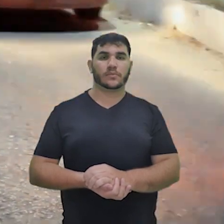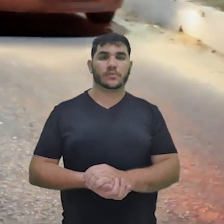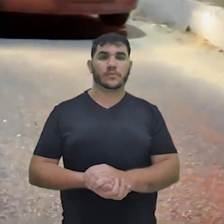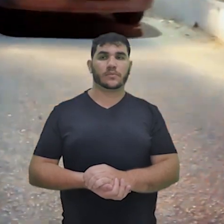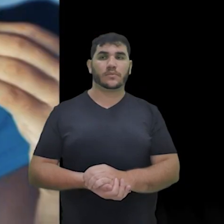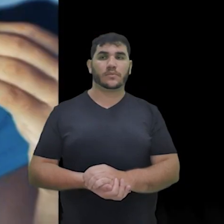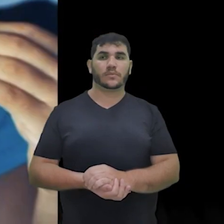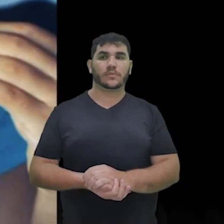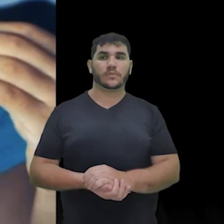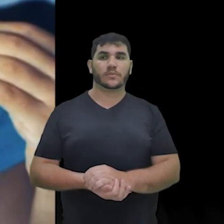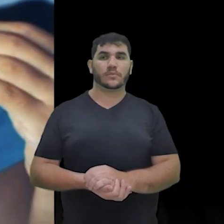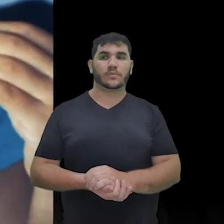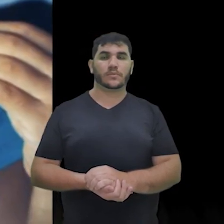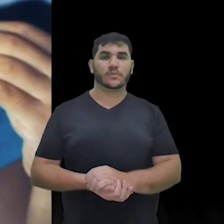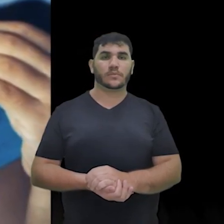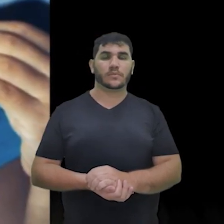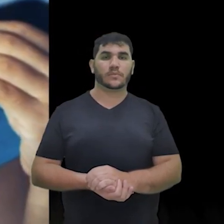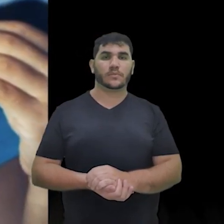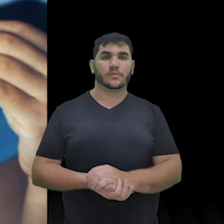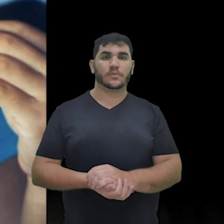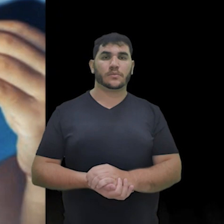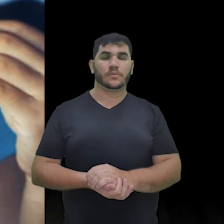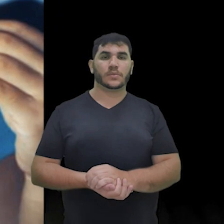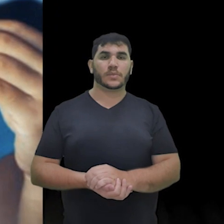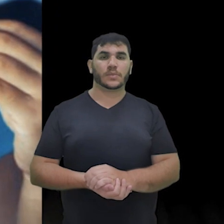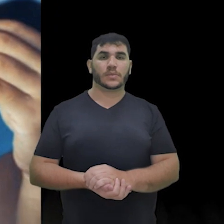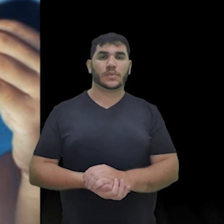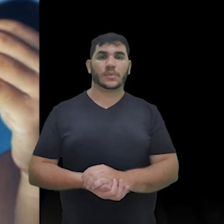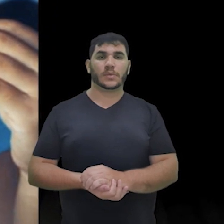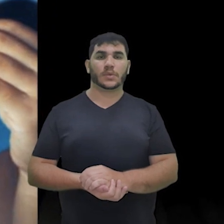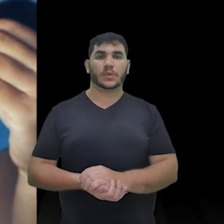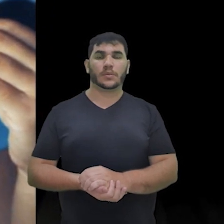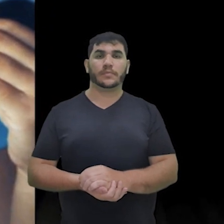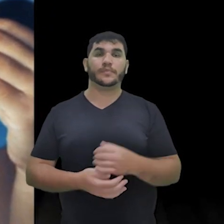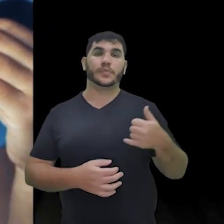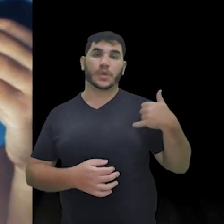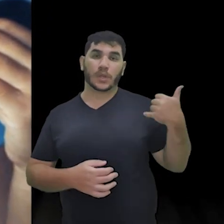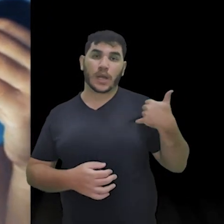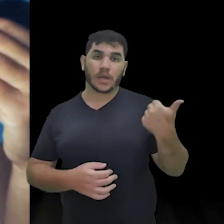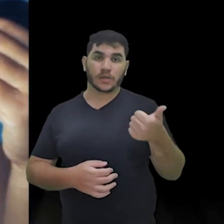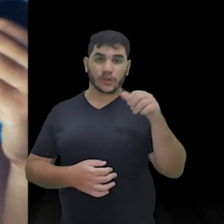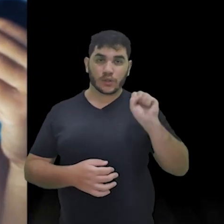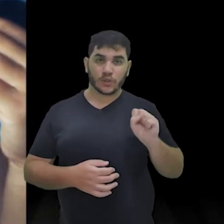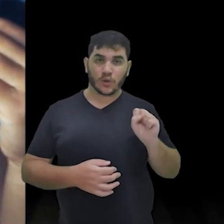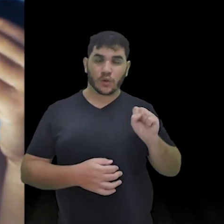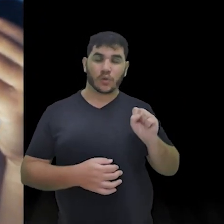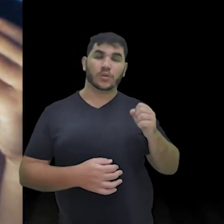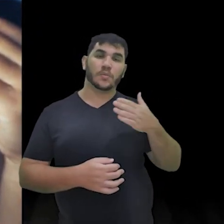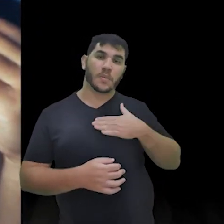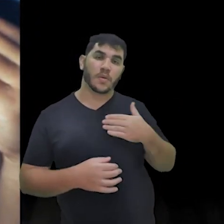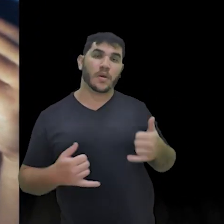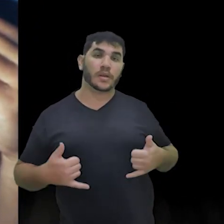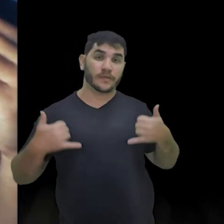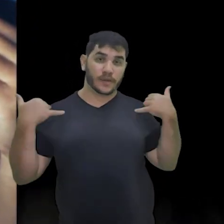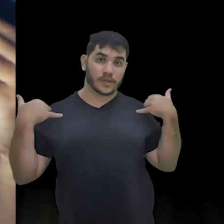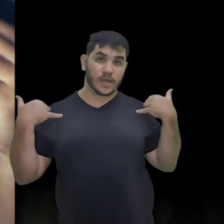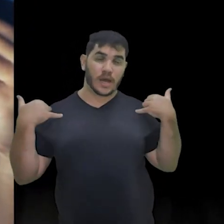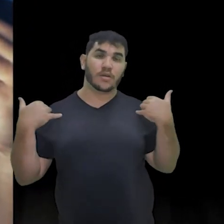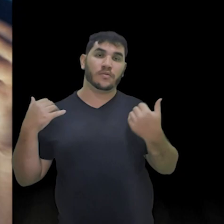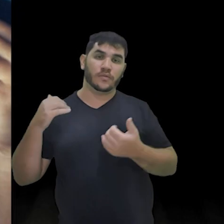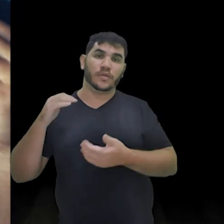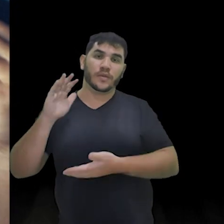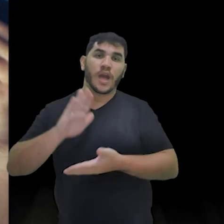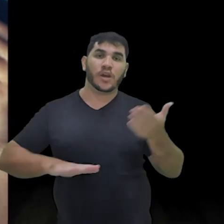Foto de Nayana, que segura velas de números 1 e 8. Eu fiz meus 18 anos no dia do meu aniversário, em uma viagem do